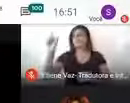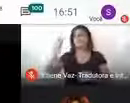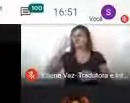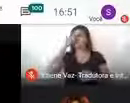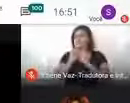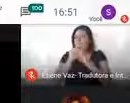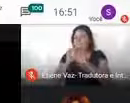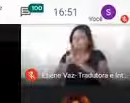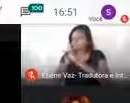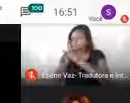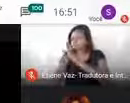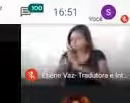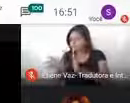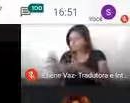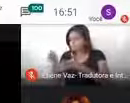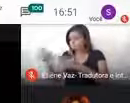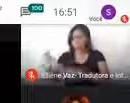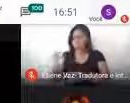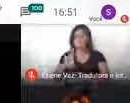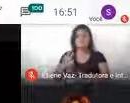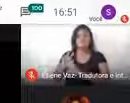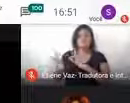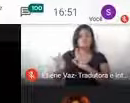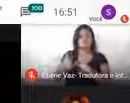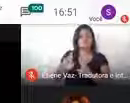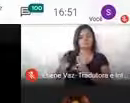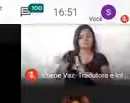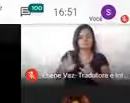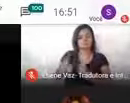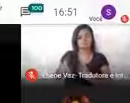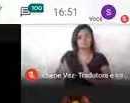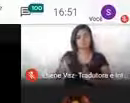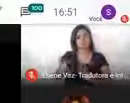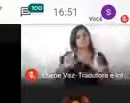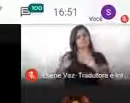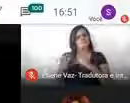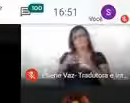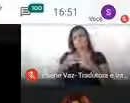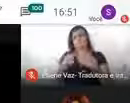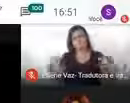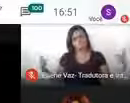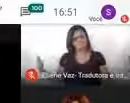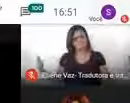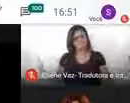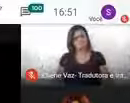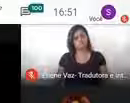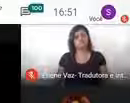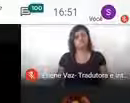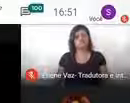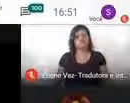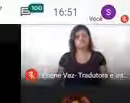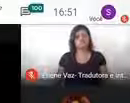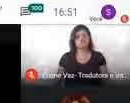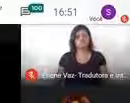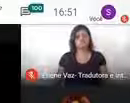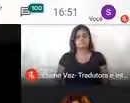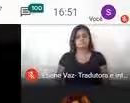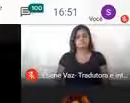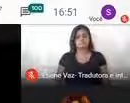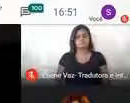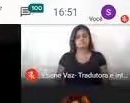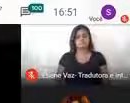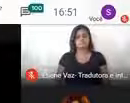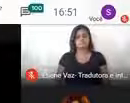E as respostas são diversas. Né? Aí nós temos, por exemplo, libélula, jacinta e